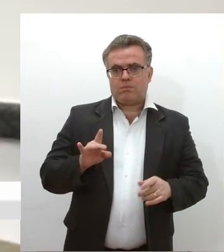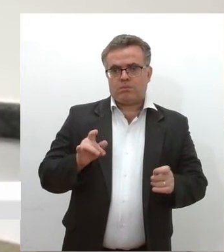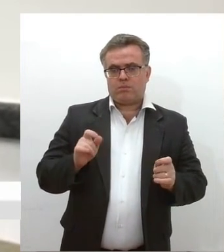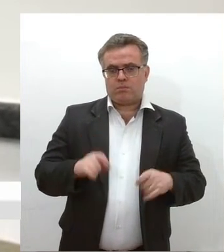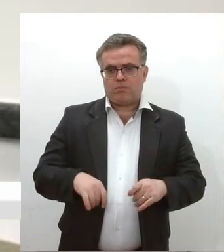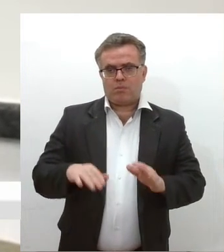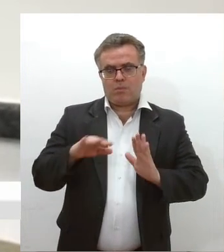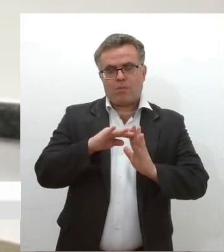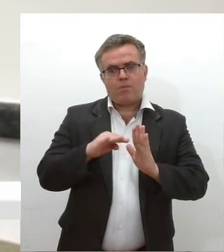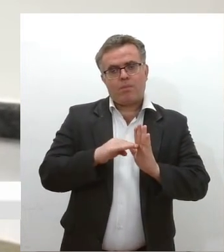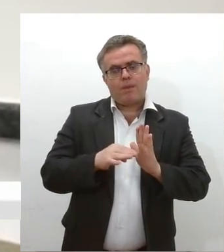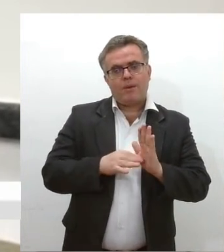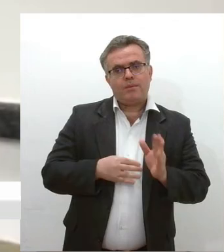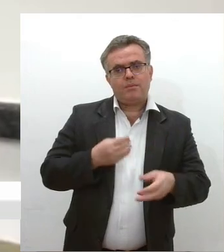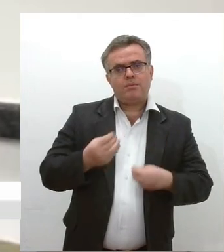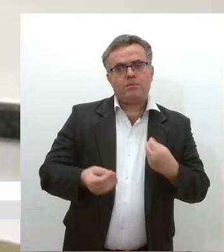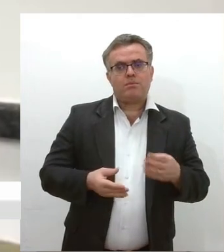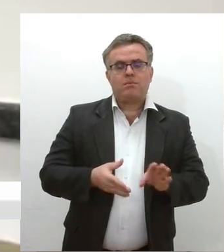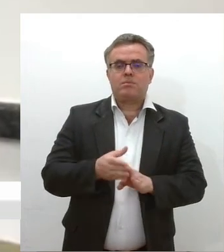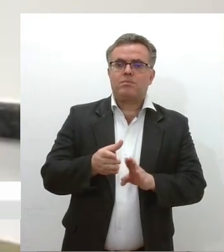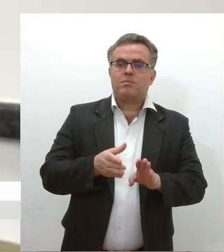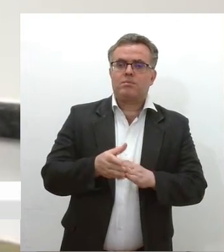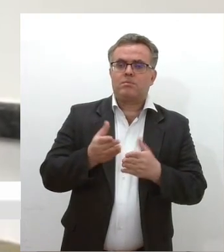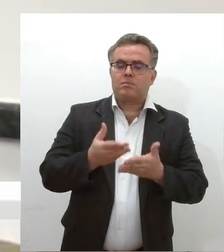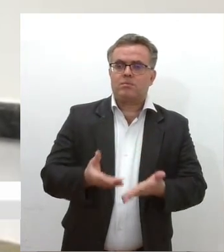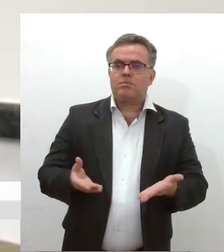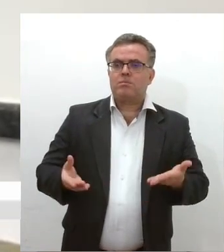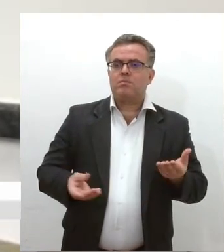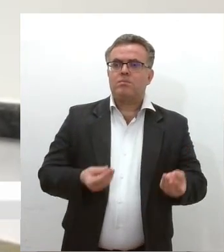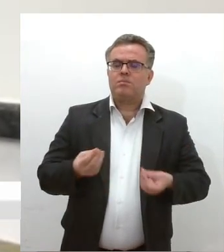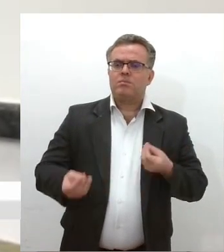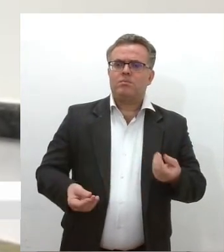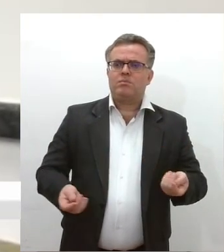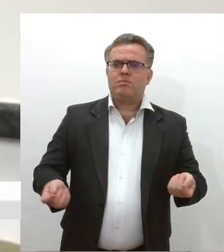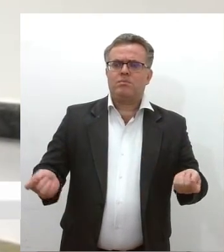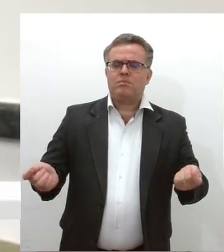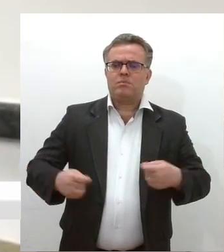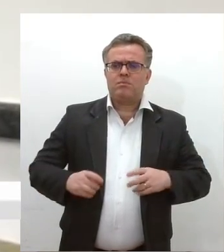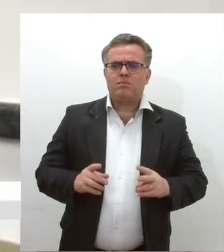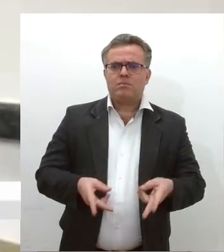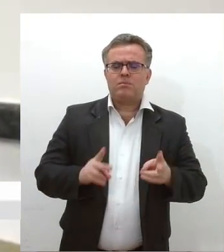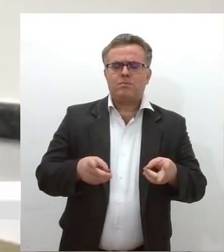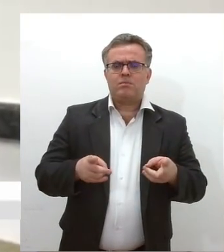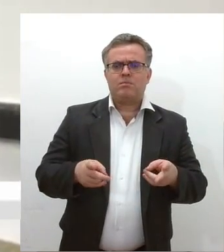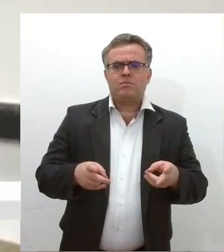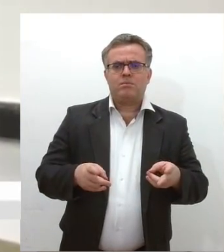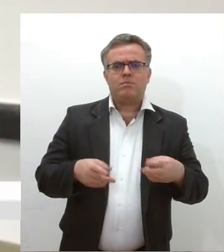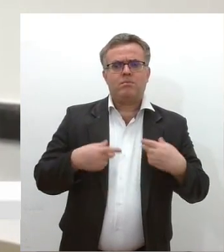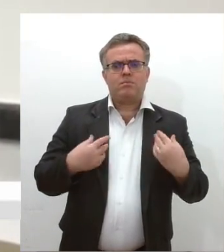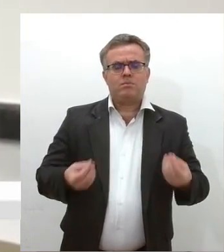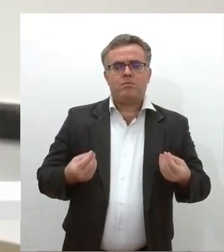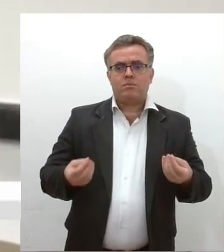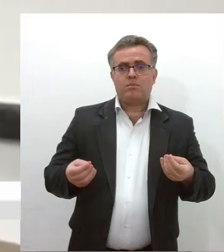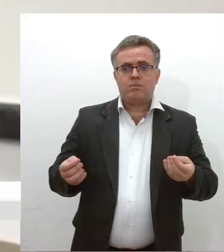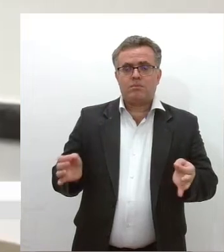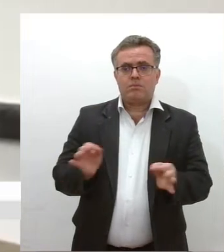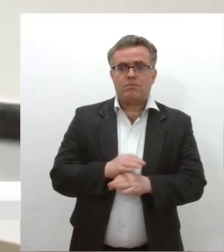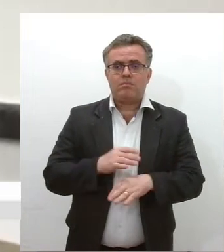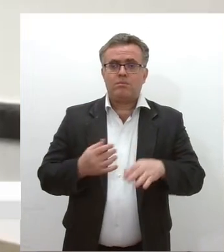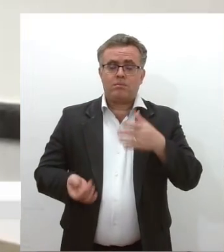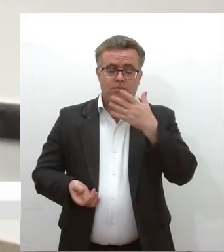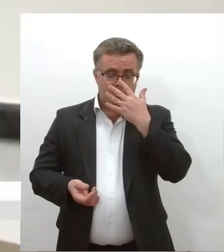método comportamental, oriento você usar um método adicional também, certo? As que querem engravidar, por favor,